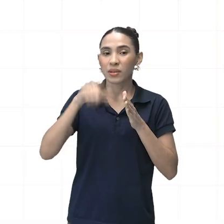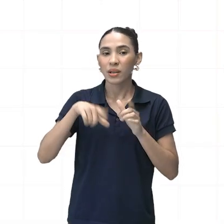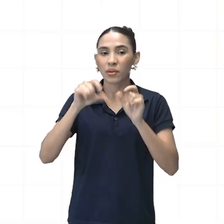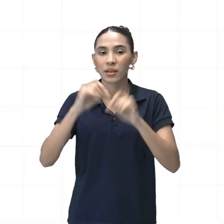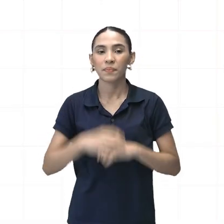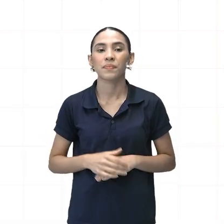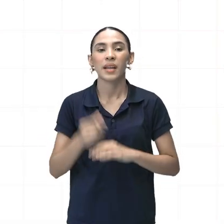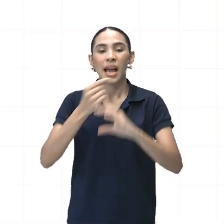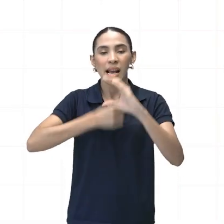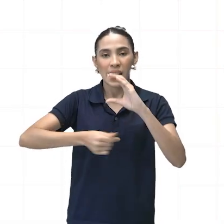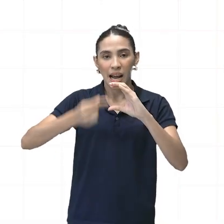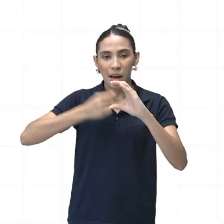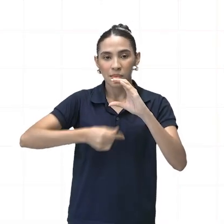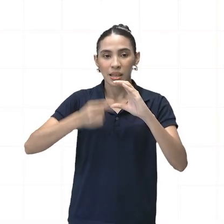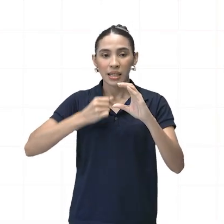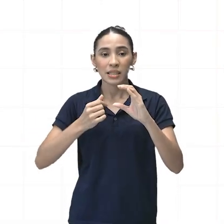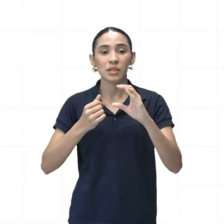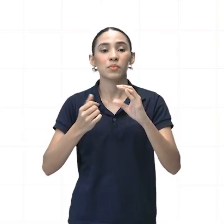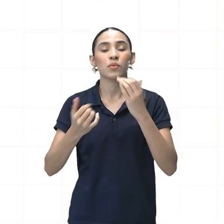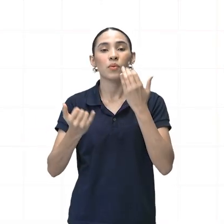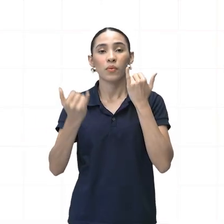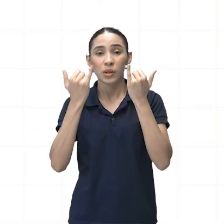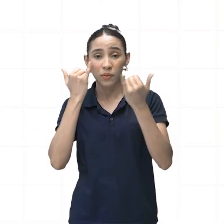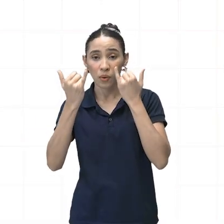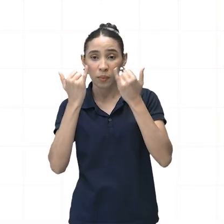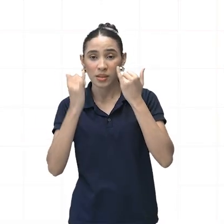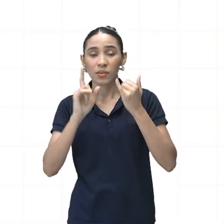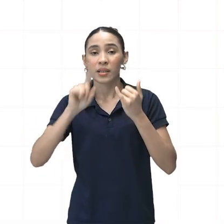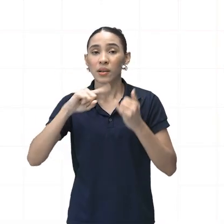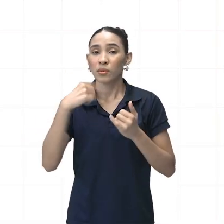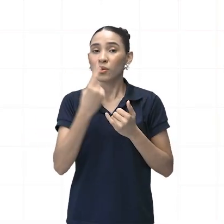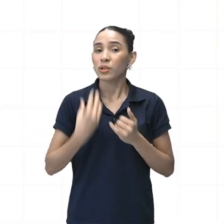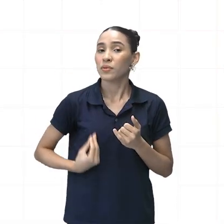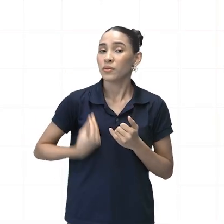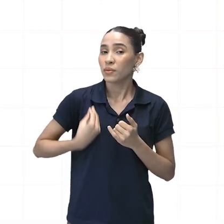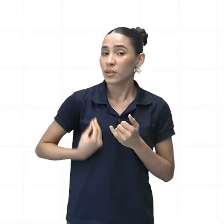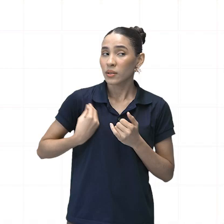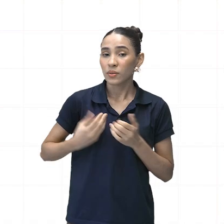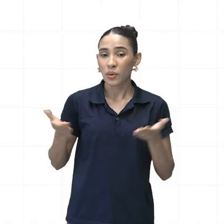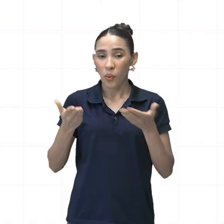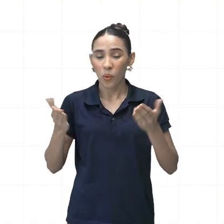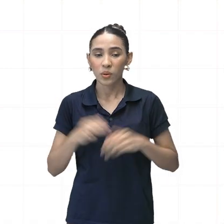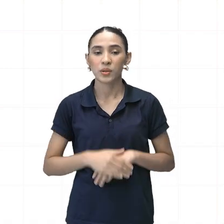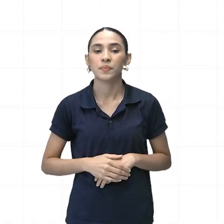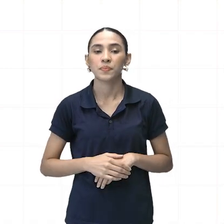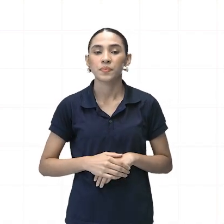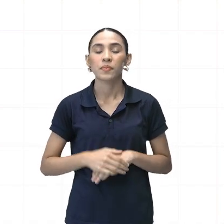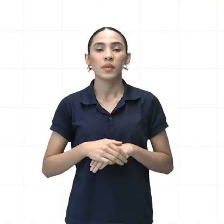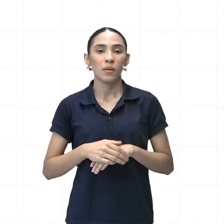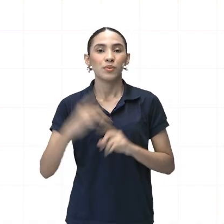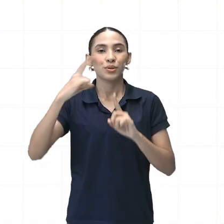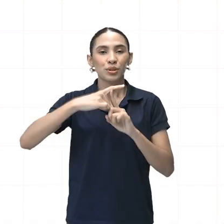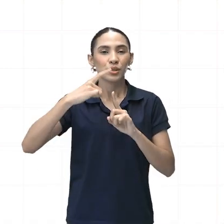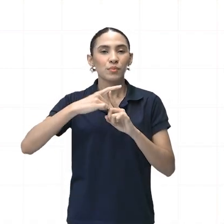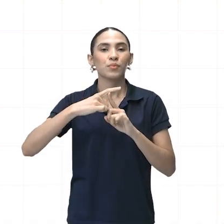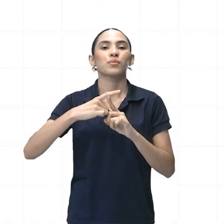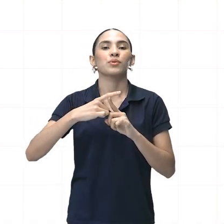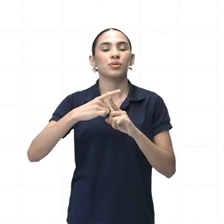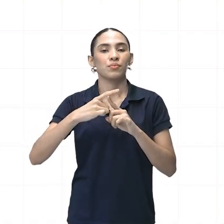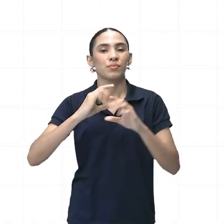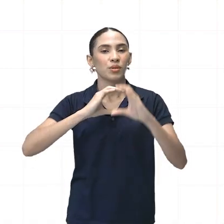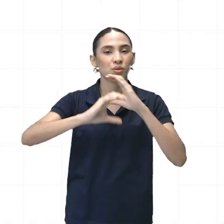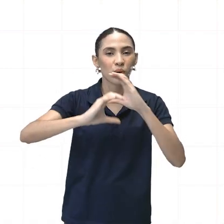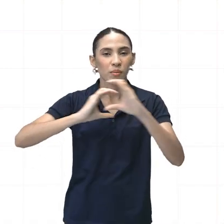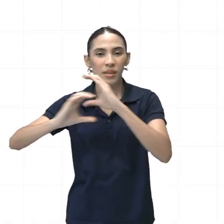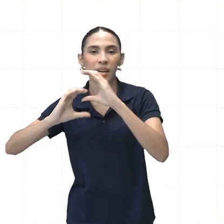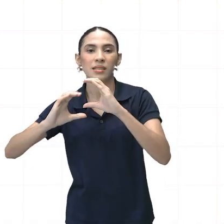do capitalismo informacional, que é o que a gente vive atualmente, com esses meios de comunicação,